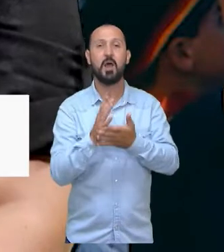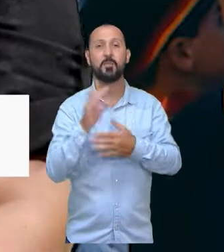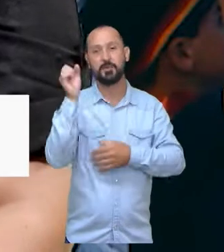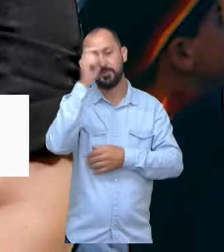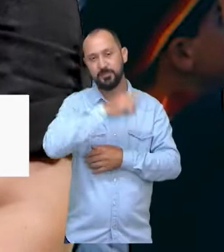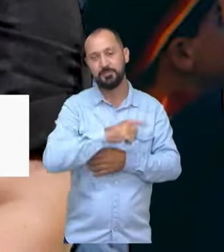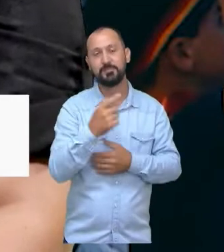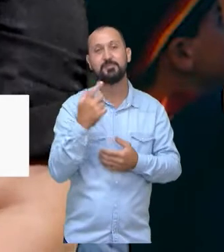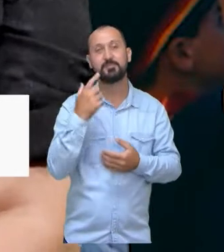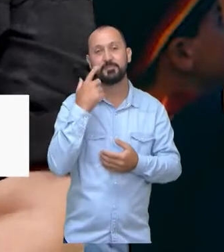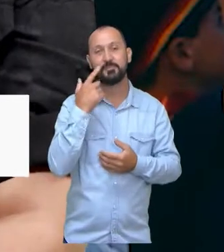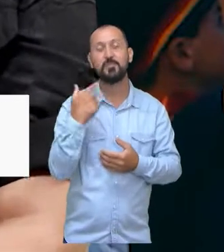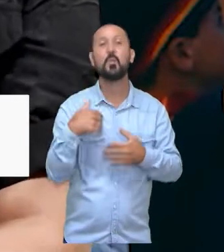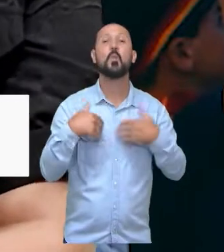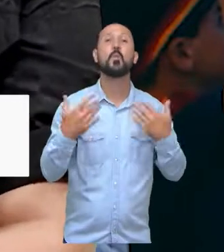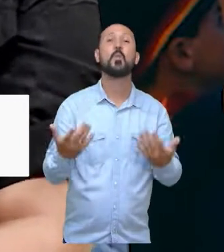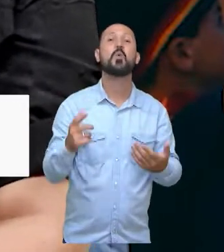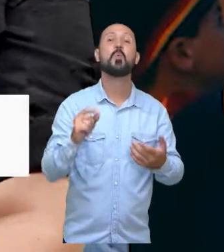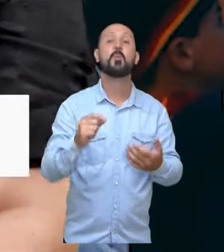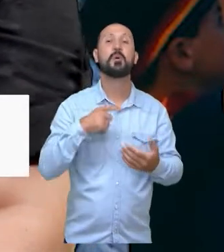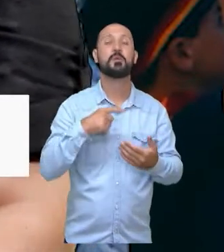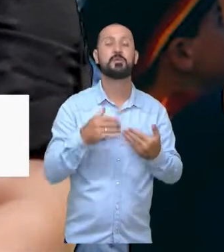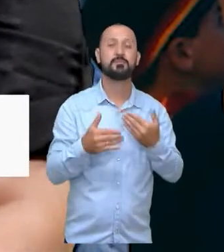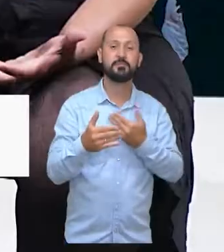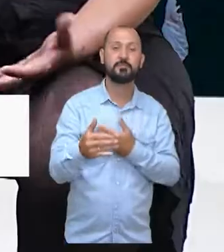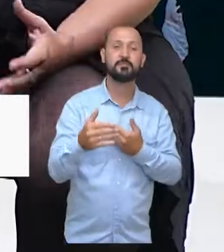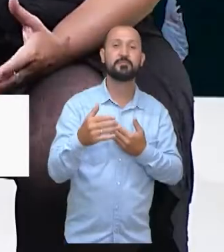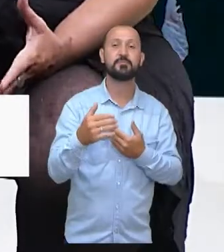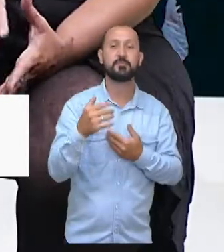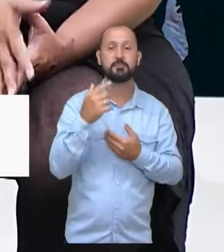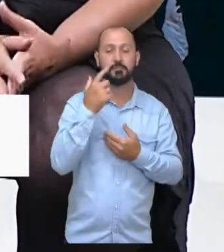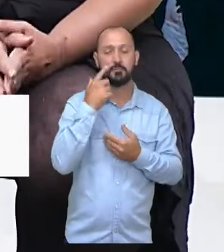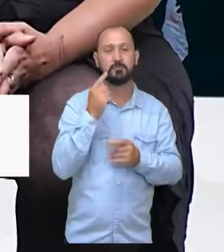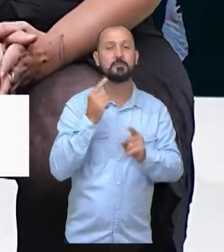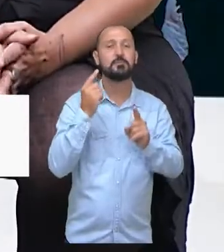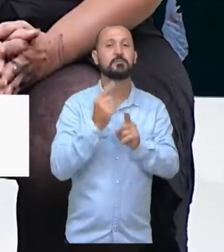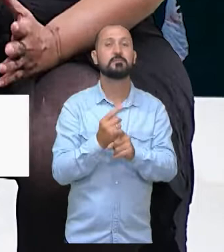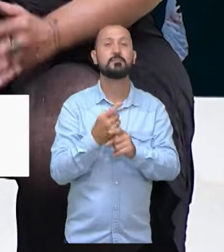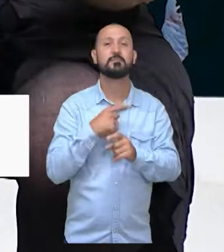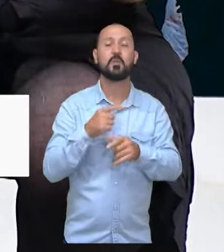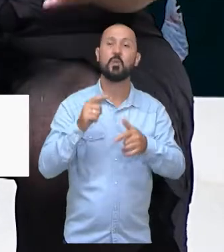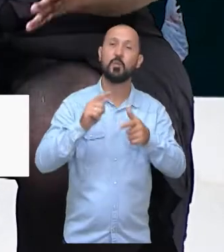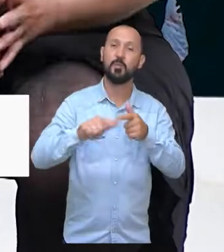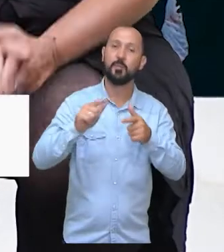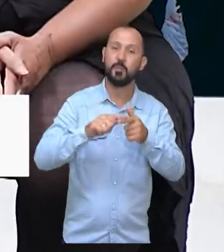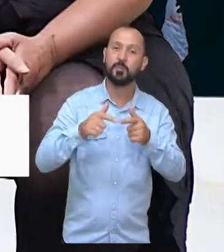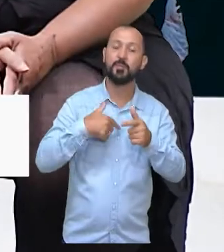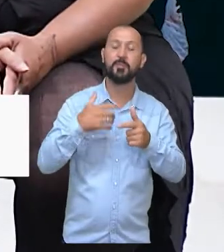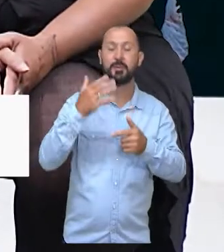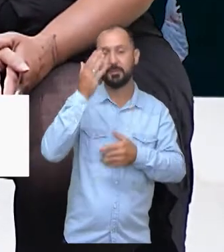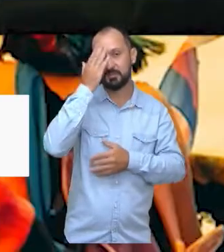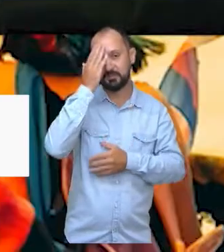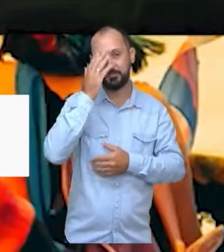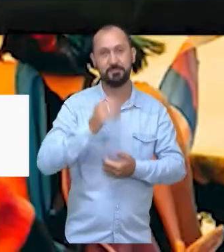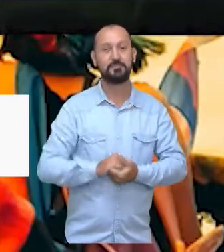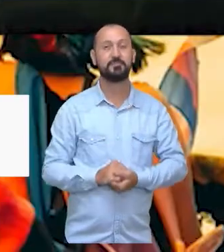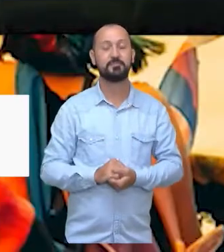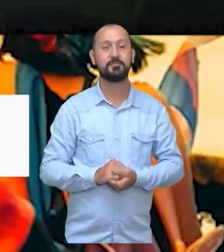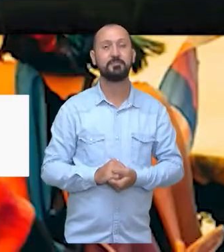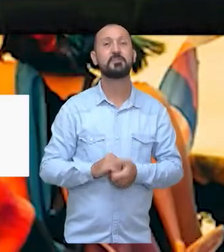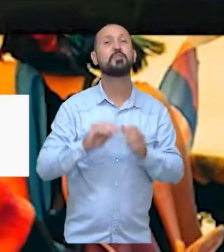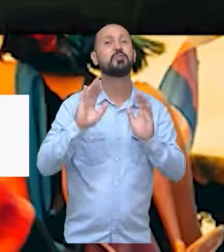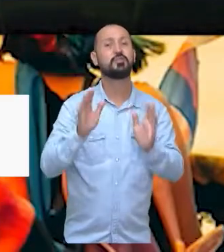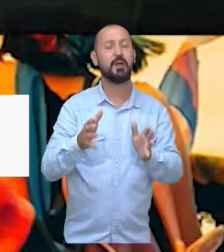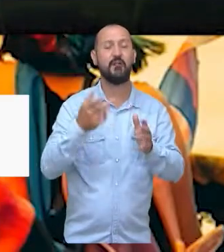de dificuldade, qual dificuldade, para a gente justamente ir de encontro com o problema e tentar sanar. Bom, como nós